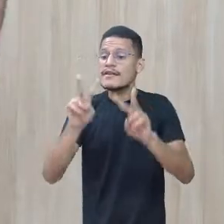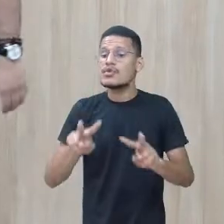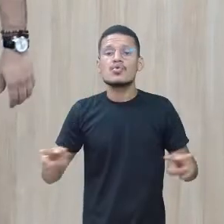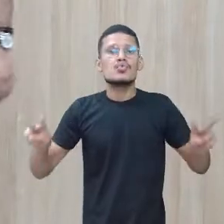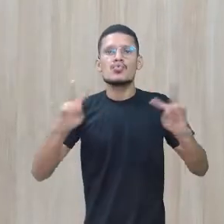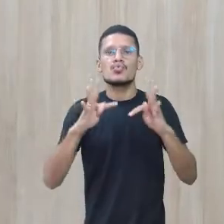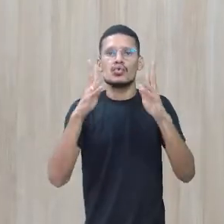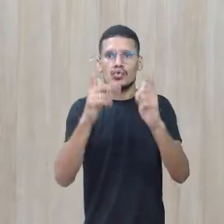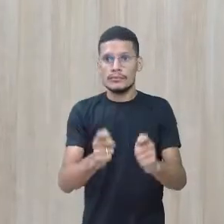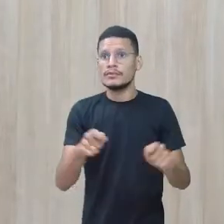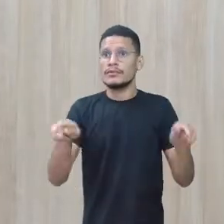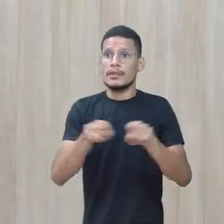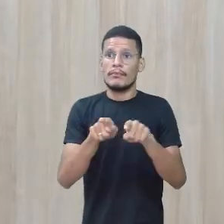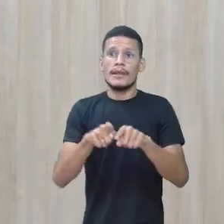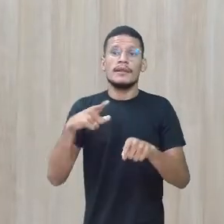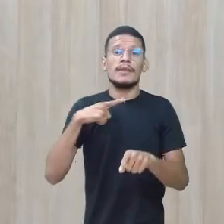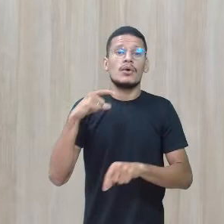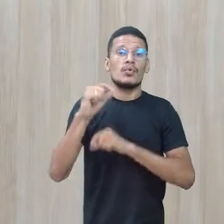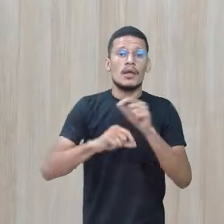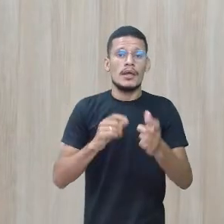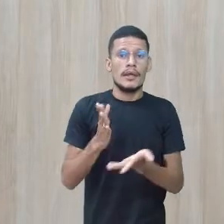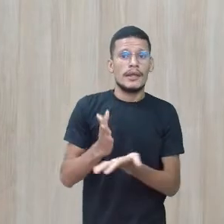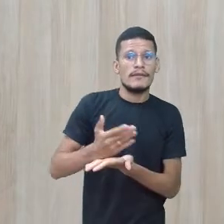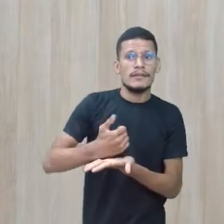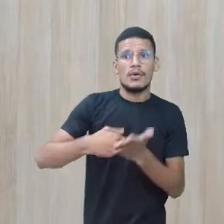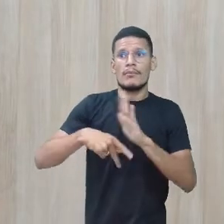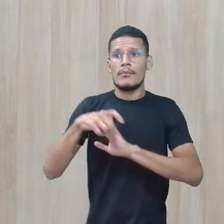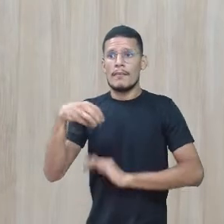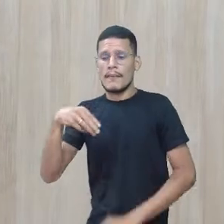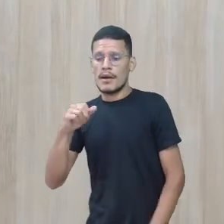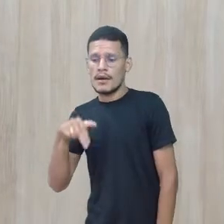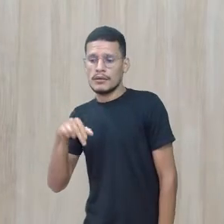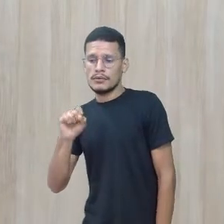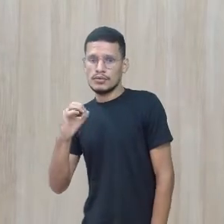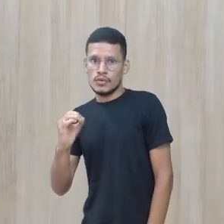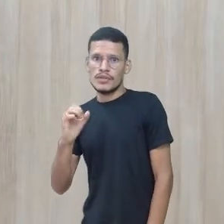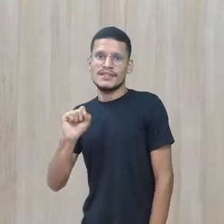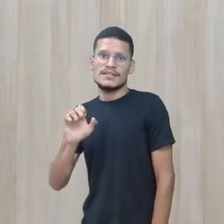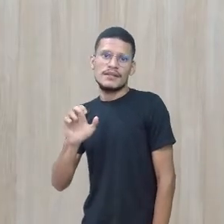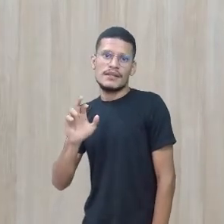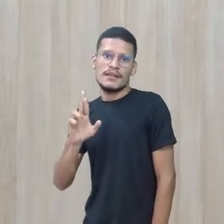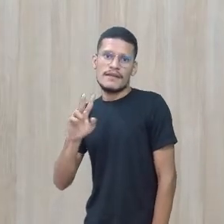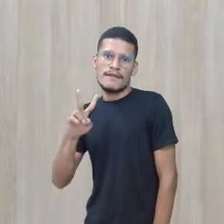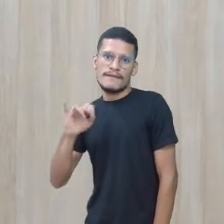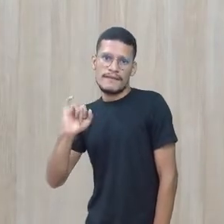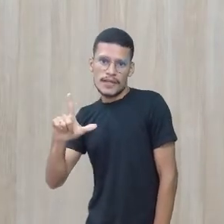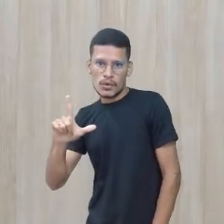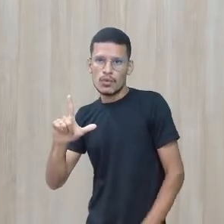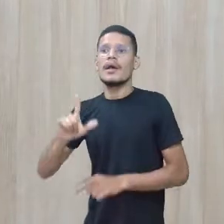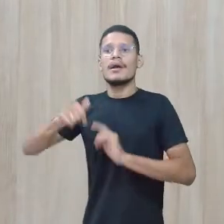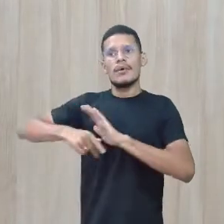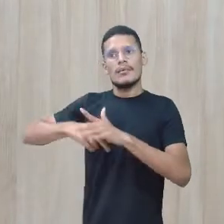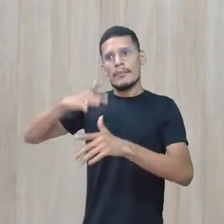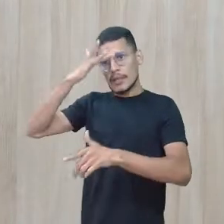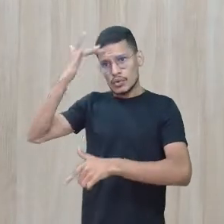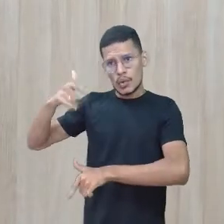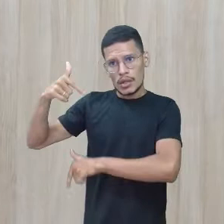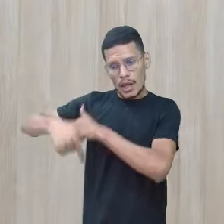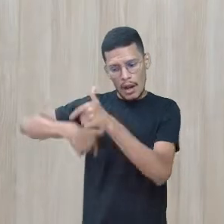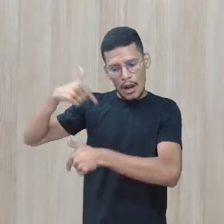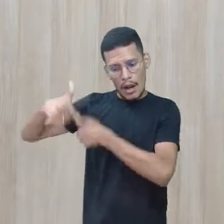E depois a gente tinha uma divisão aqui, ó, entre o manso servil, que era o local aqui onde os servos, né, eles trabalhavam,